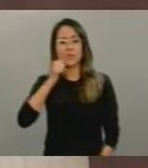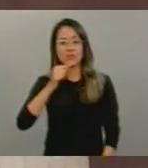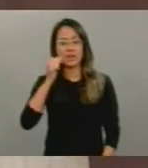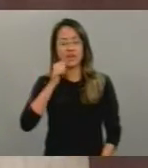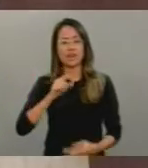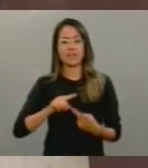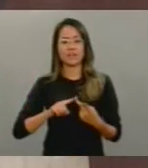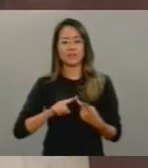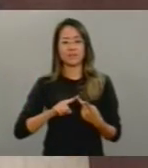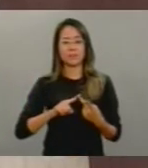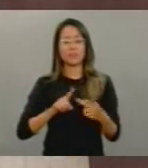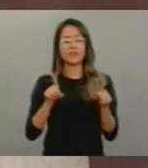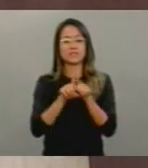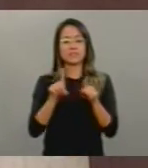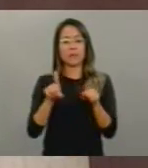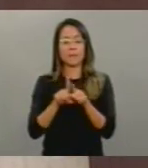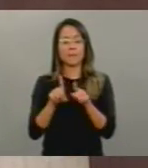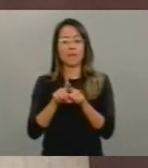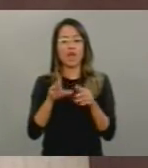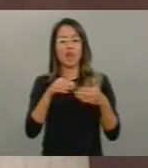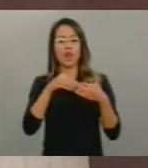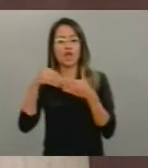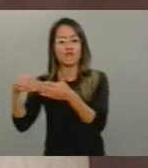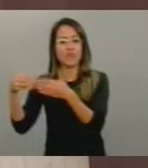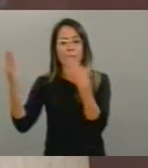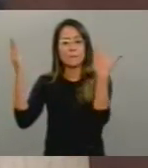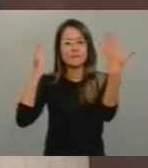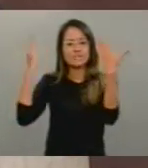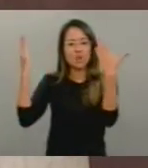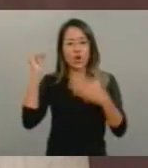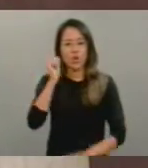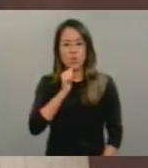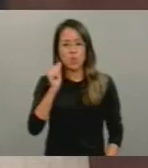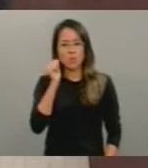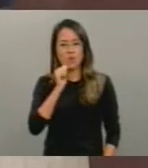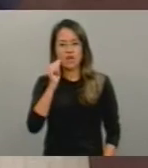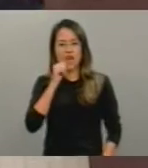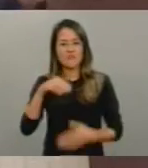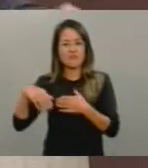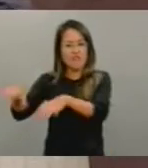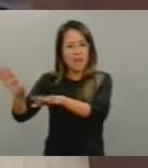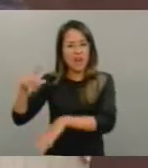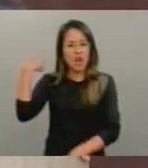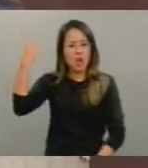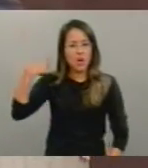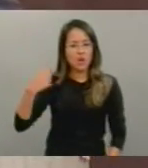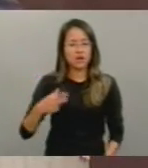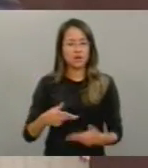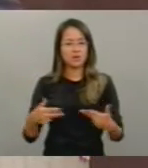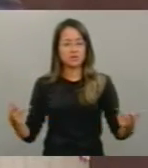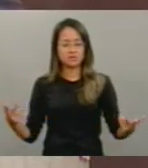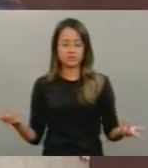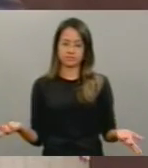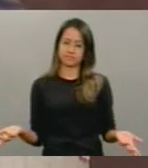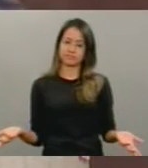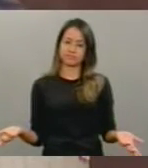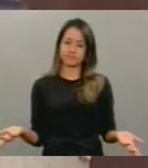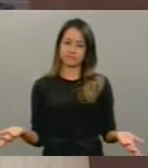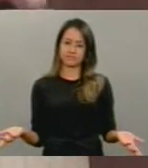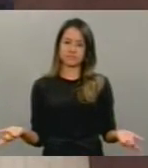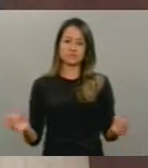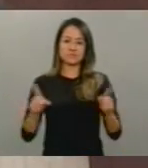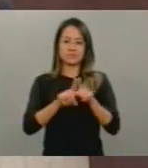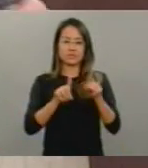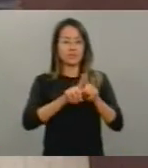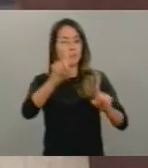em manicômios, que as prende, as aprisiona, no silenciamento, ou então numa mediatização que